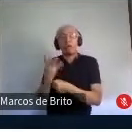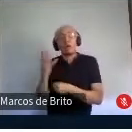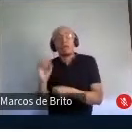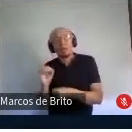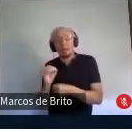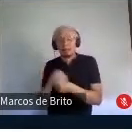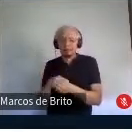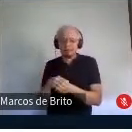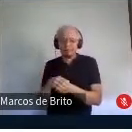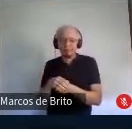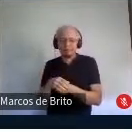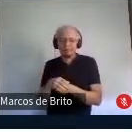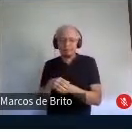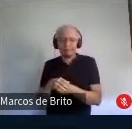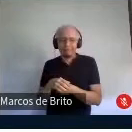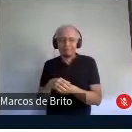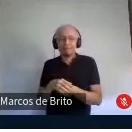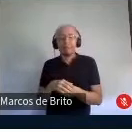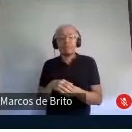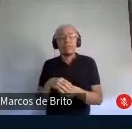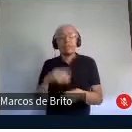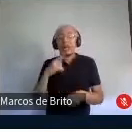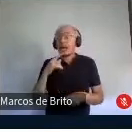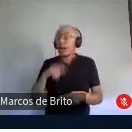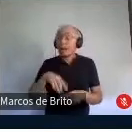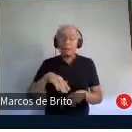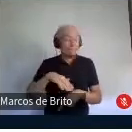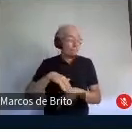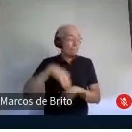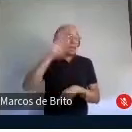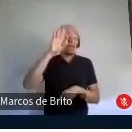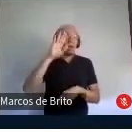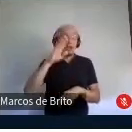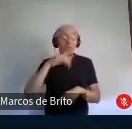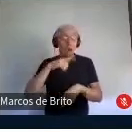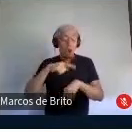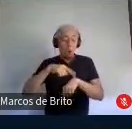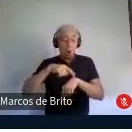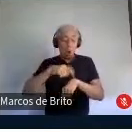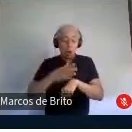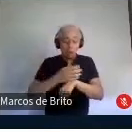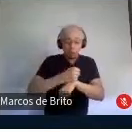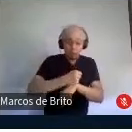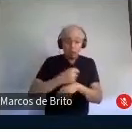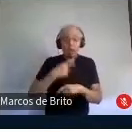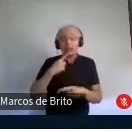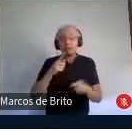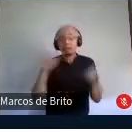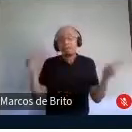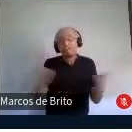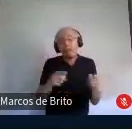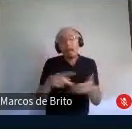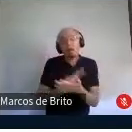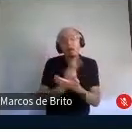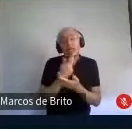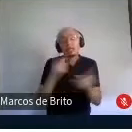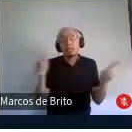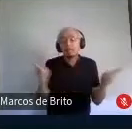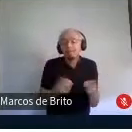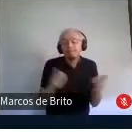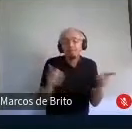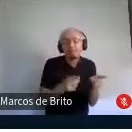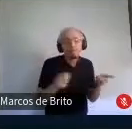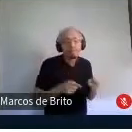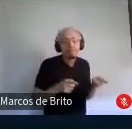E as maiores cargas horárias tem menor ocorrência de curso. Então,